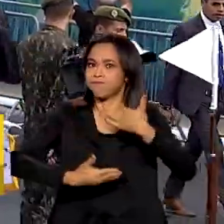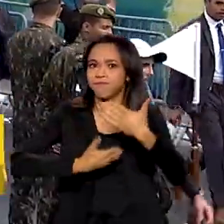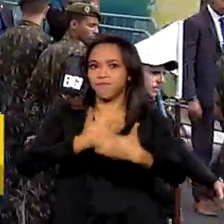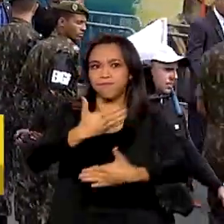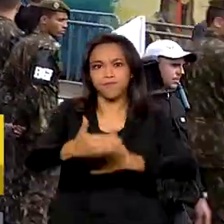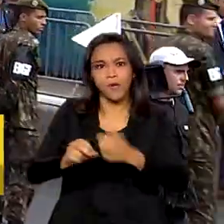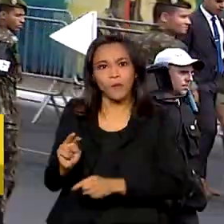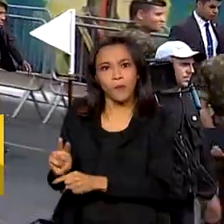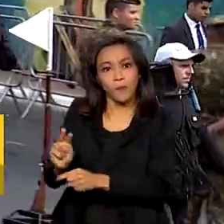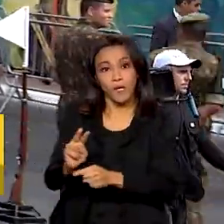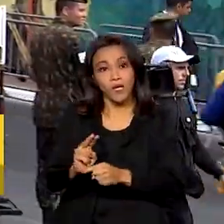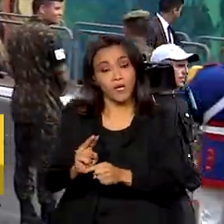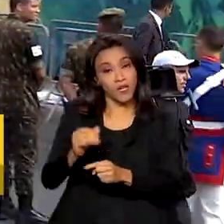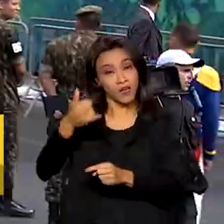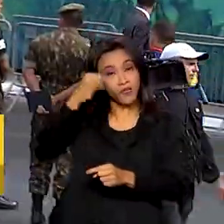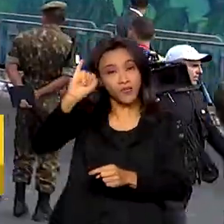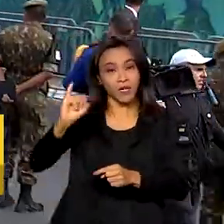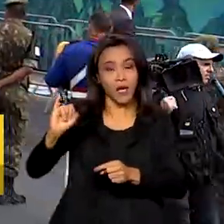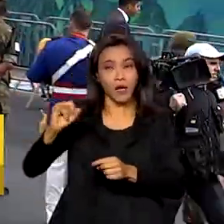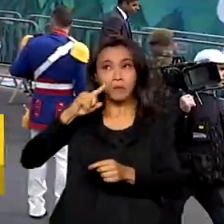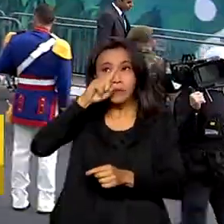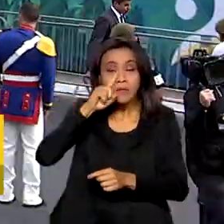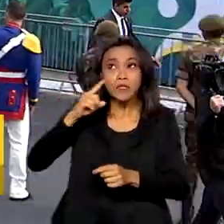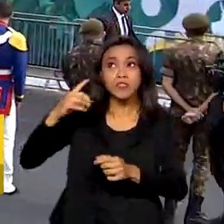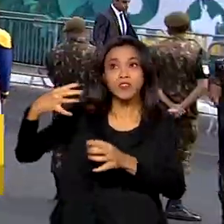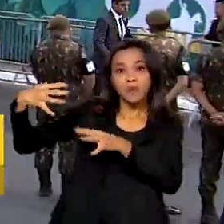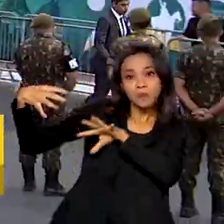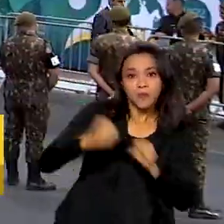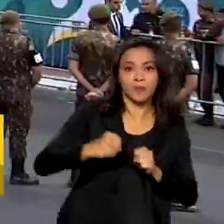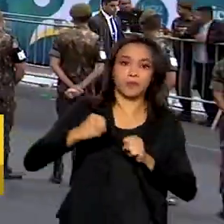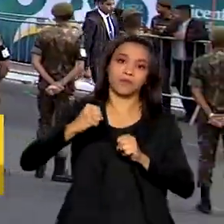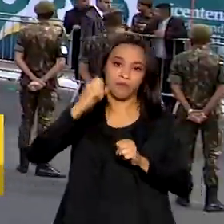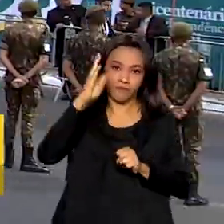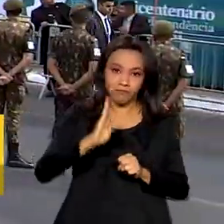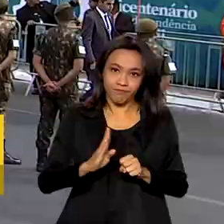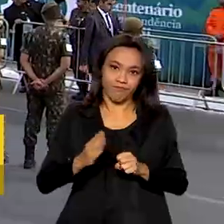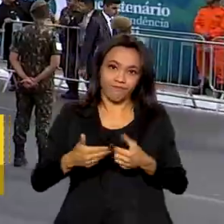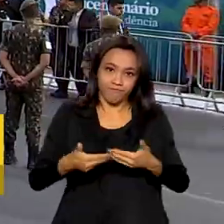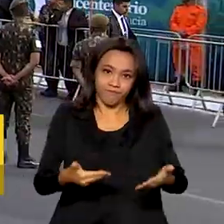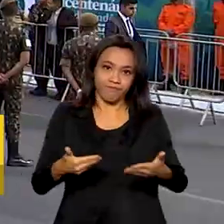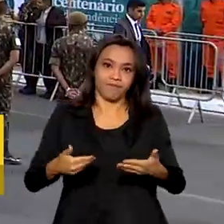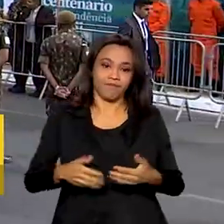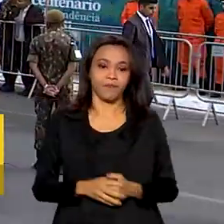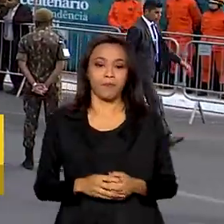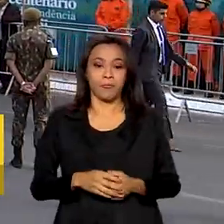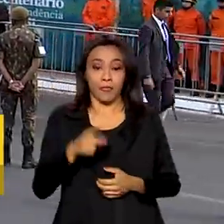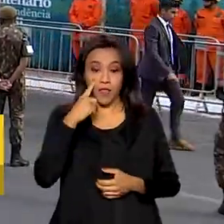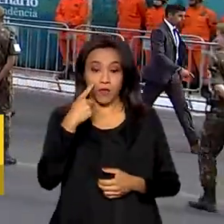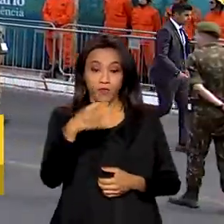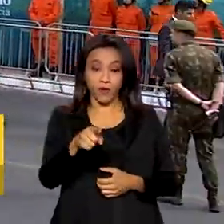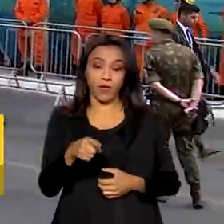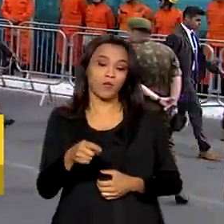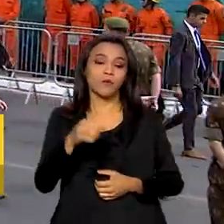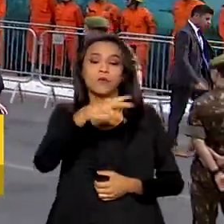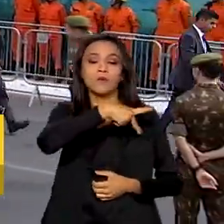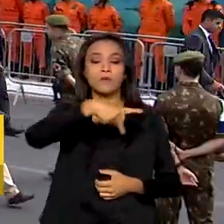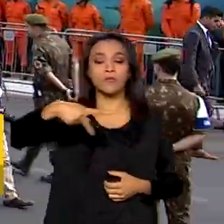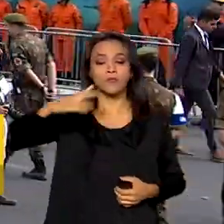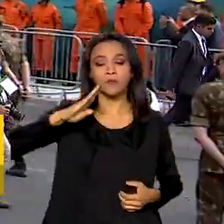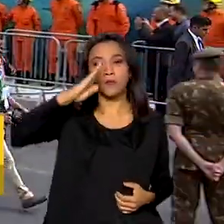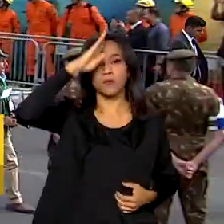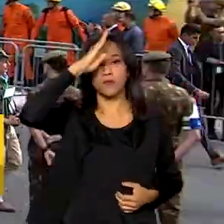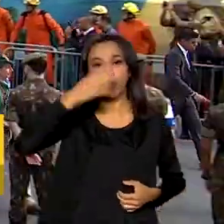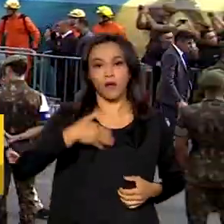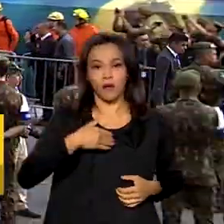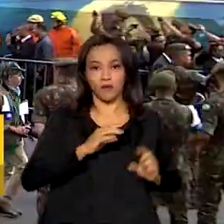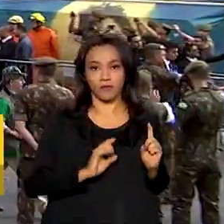outras ameaças venham a assolar nosso território. A gente está vendo ali, ó, o presidente Jair Bolsonaro se aproximando do palanque presidencial, ele